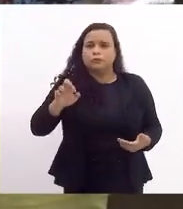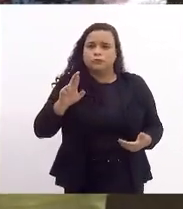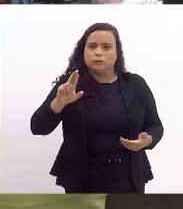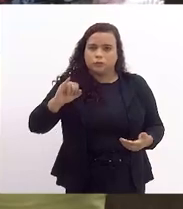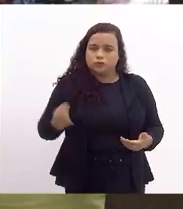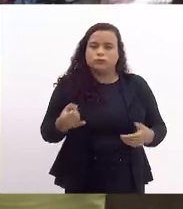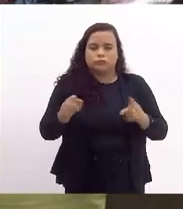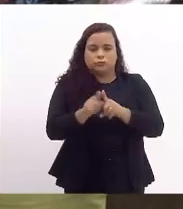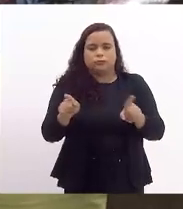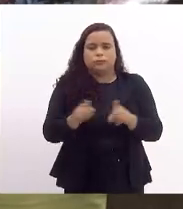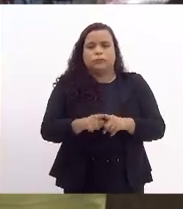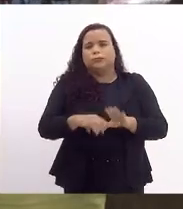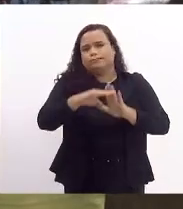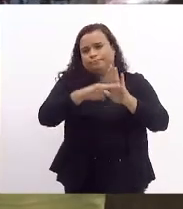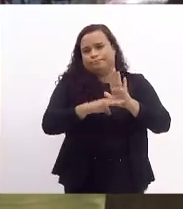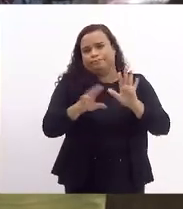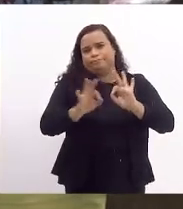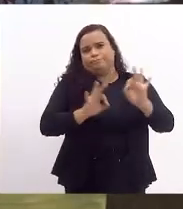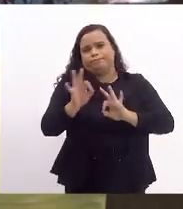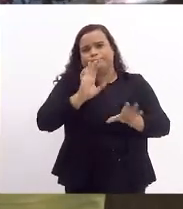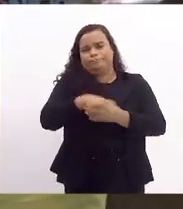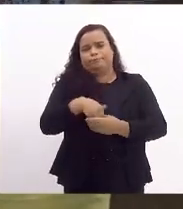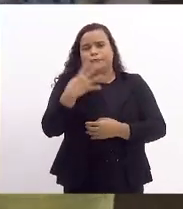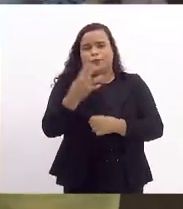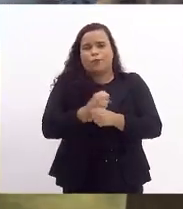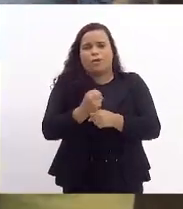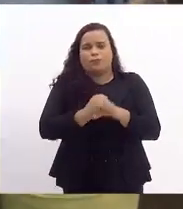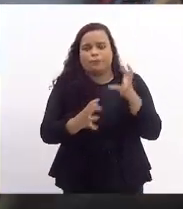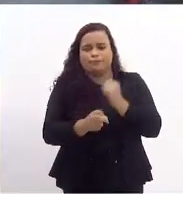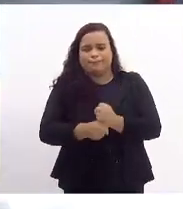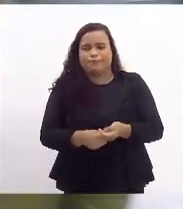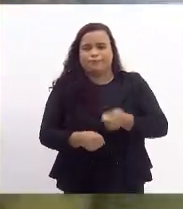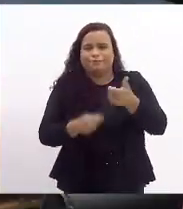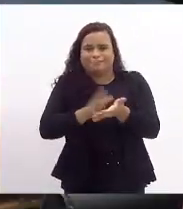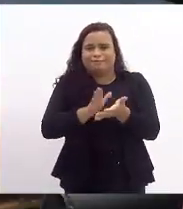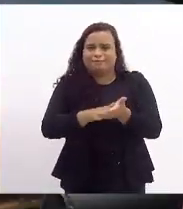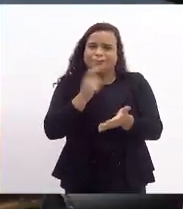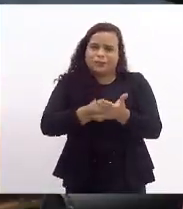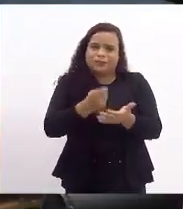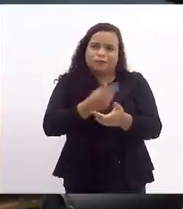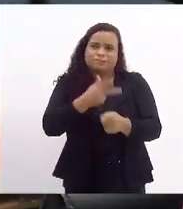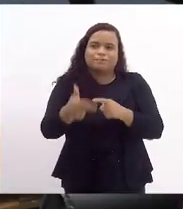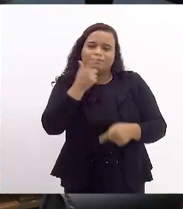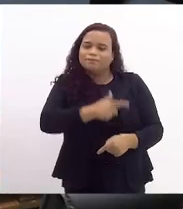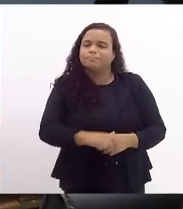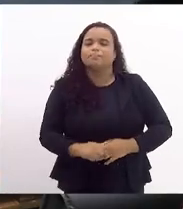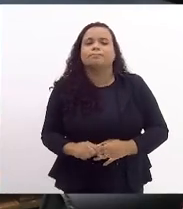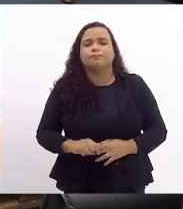dispositivos que constam no plano botado a 44 anos parabéns a nossa luta